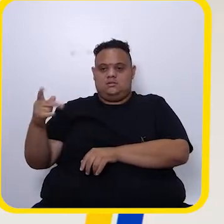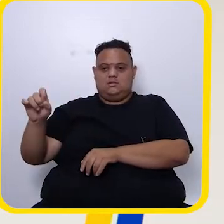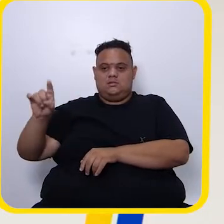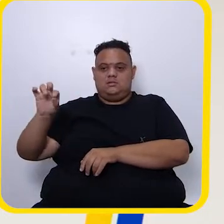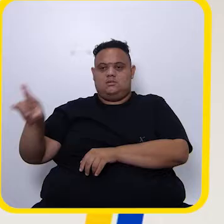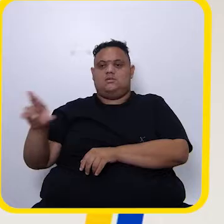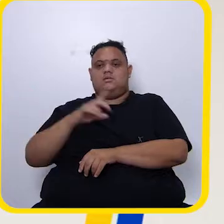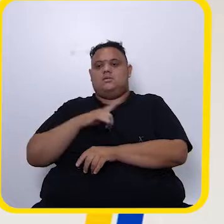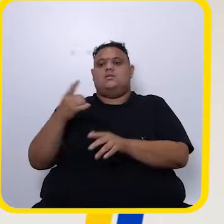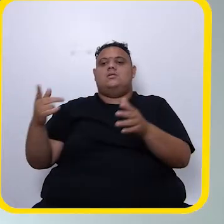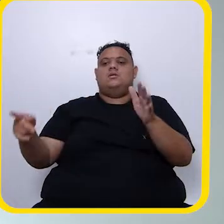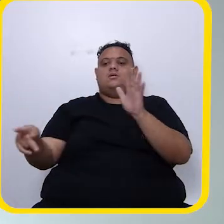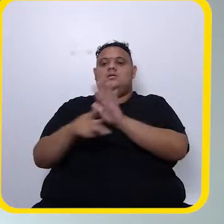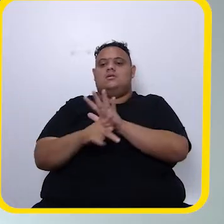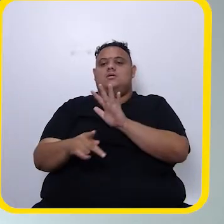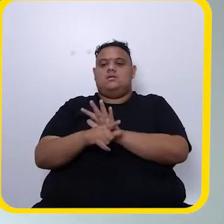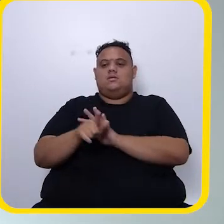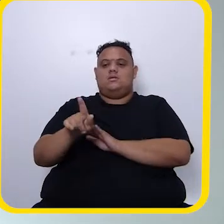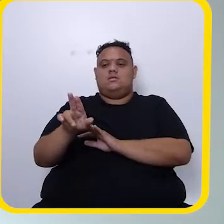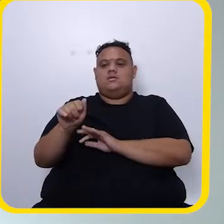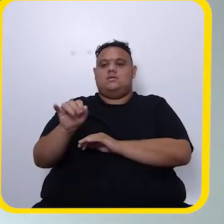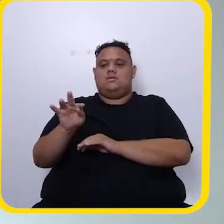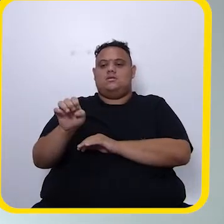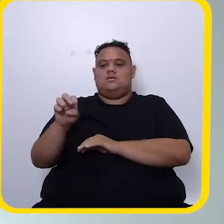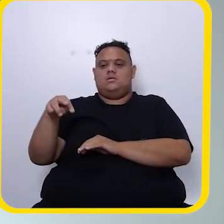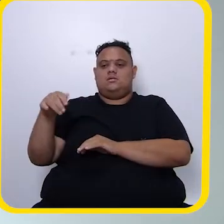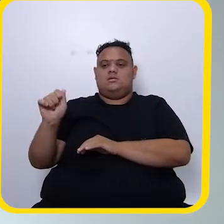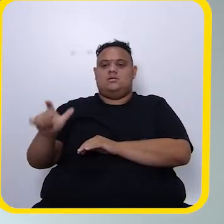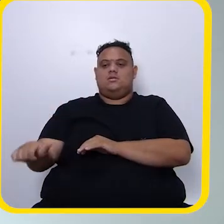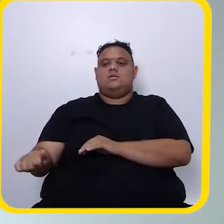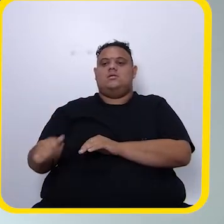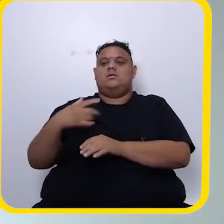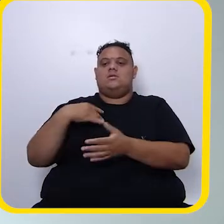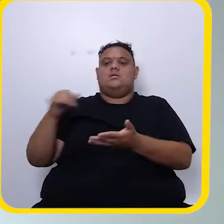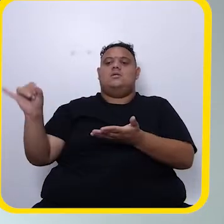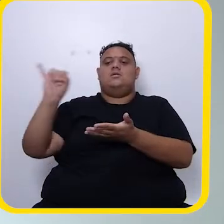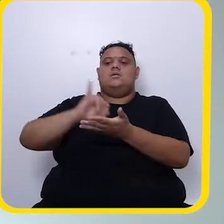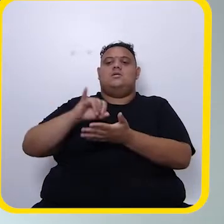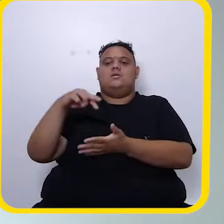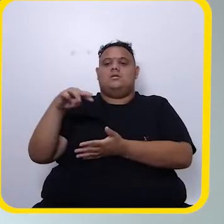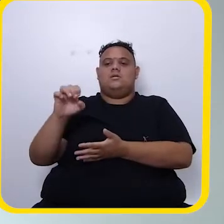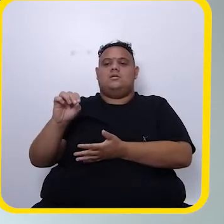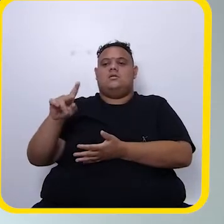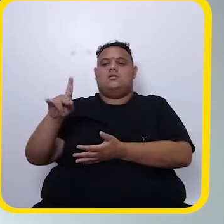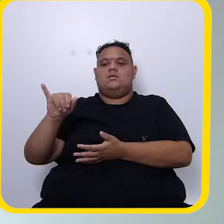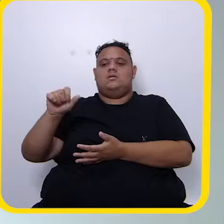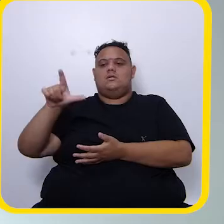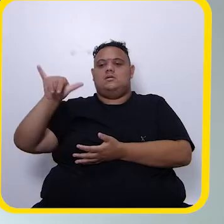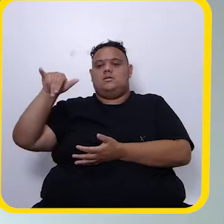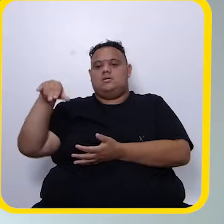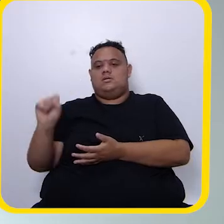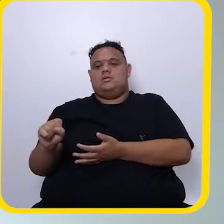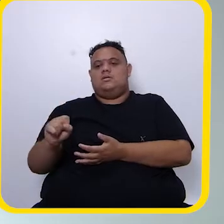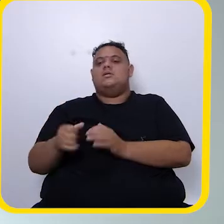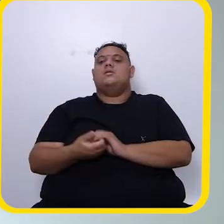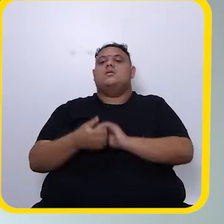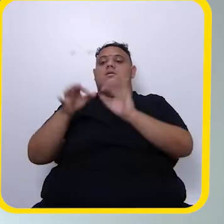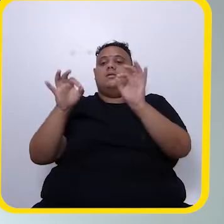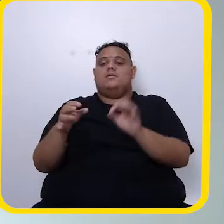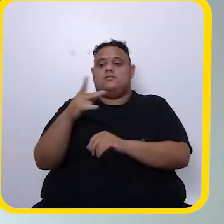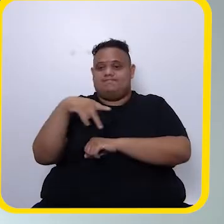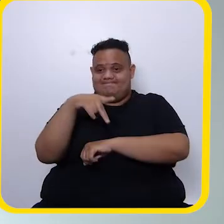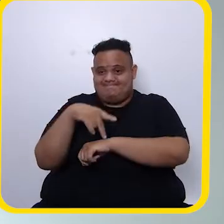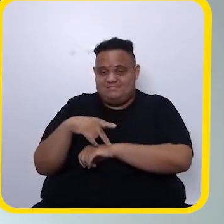Cidade da Guatemala, a capital da própria Guatemala, e Belmopan, que é a capital de Belize. Então são os